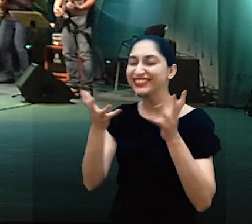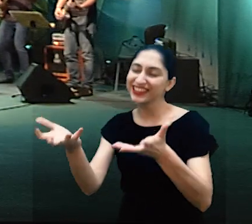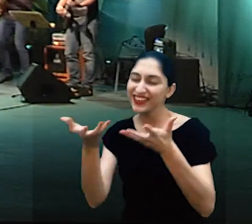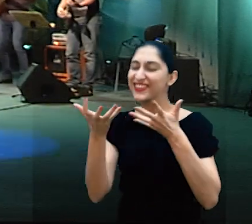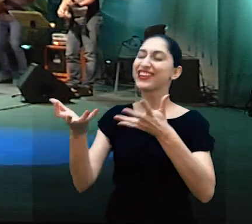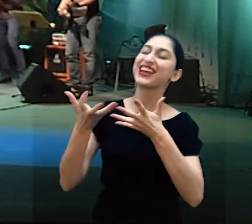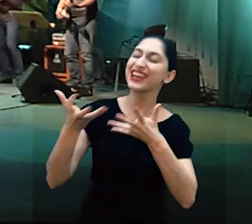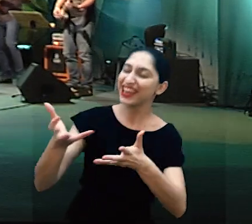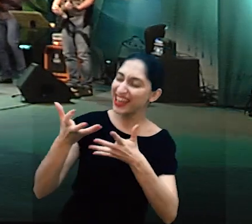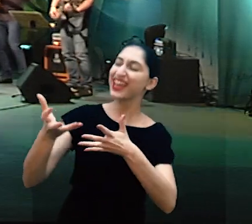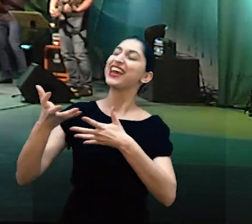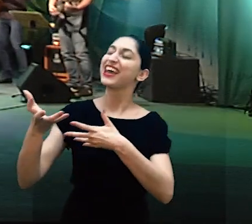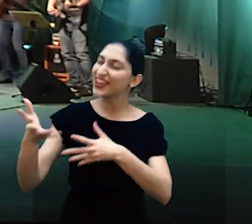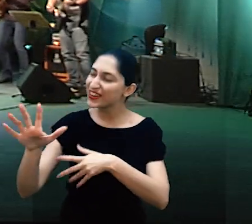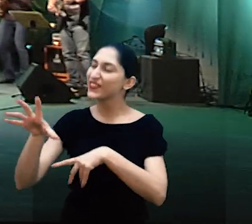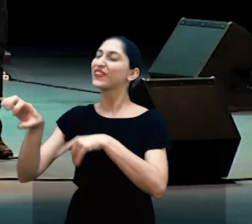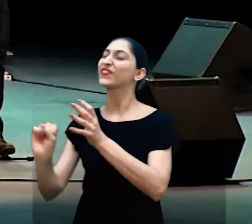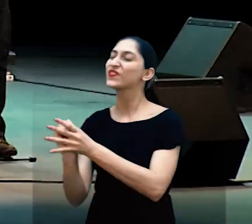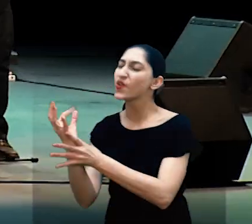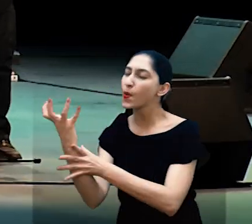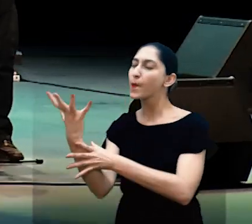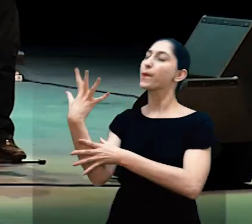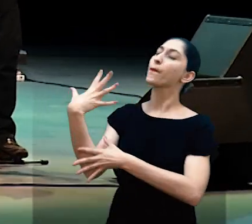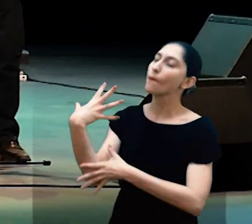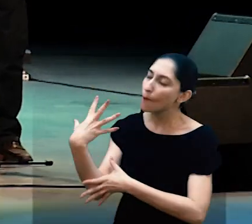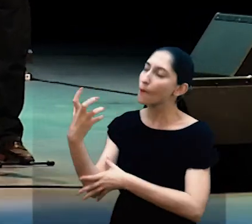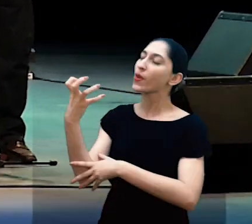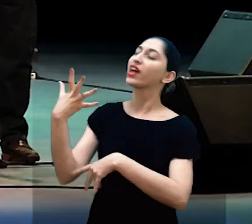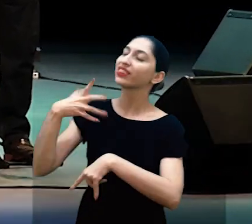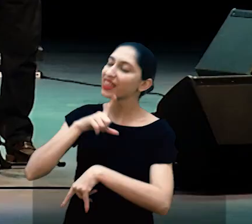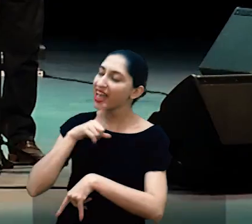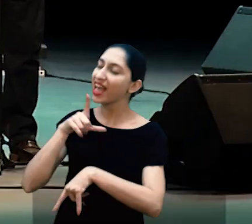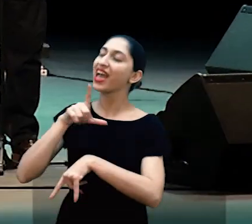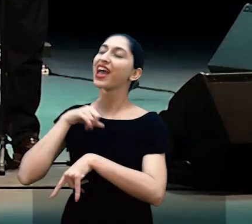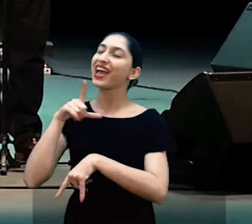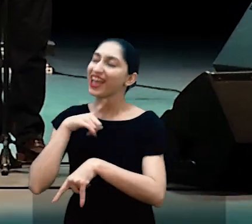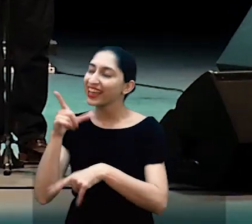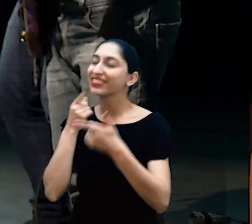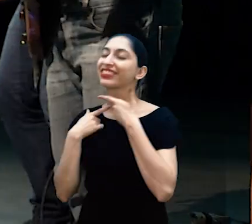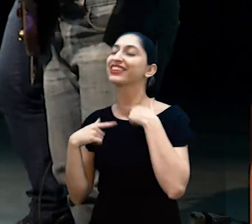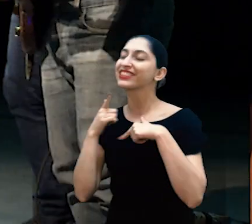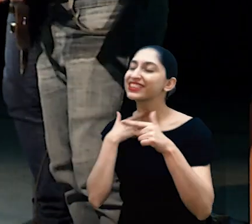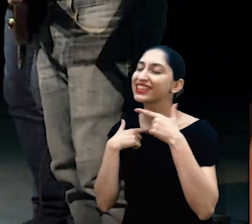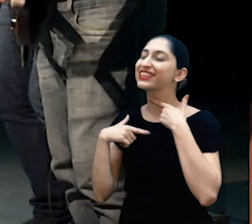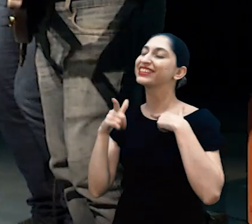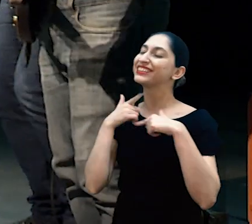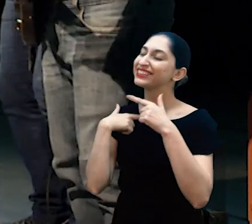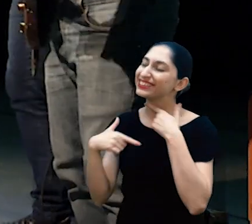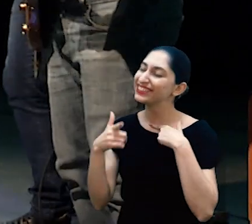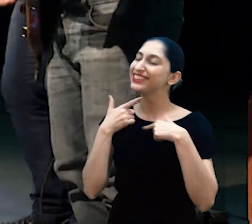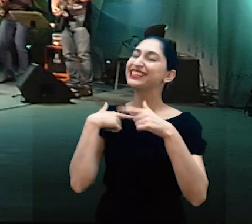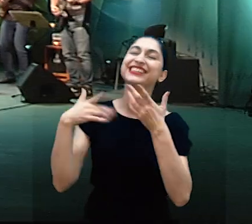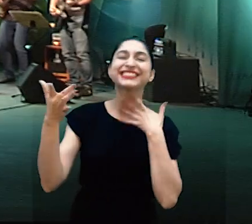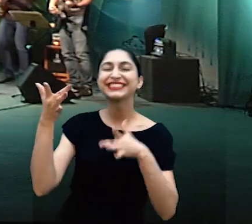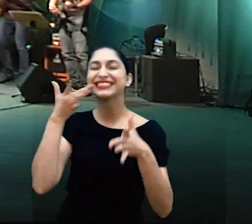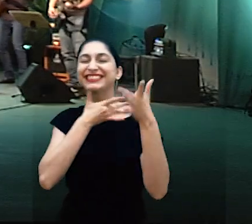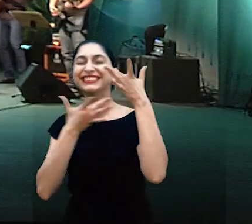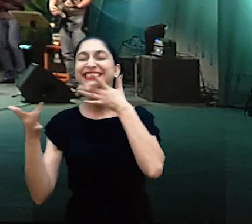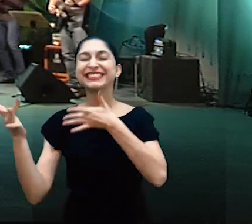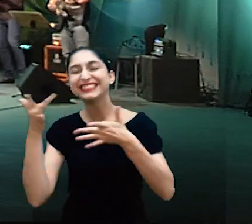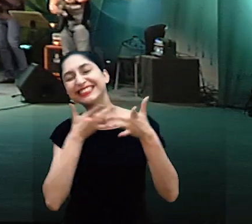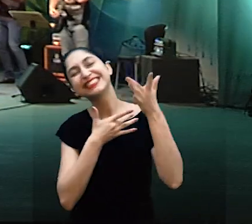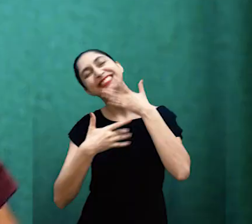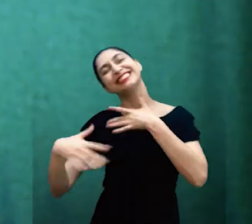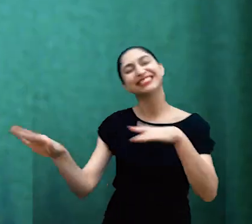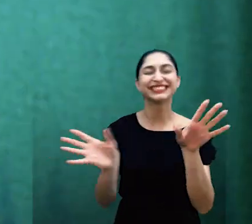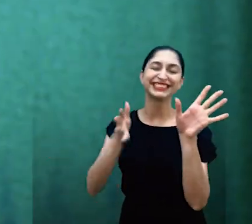Essa cacimba que guarda todo o desejo. Com ela eu delicio, no vai e vem que me vê. Com ela eu delicio, no vai e vem que me